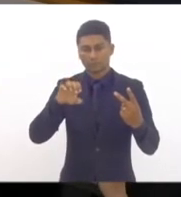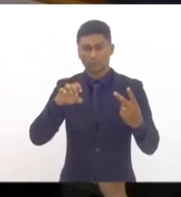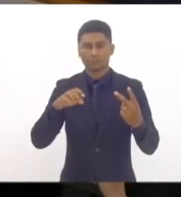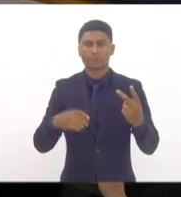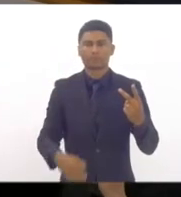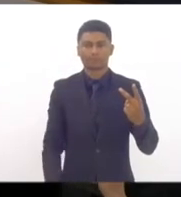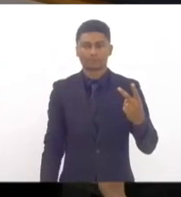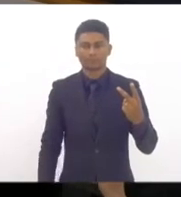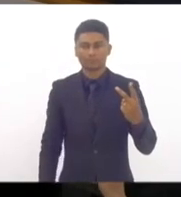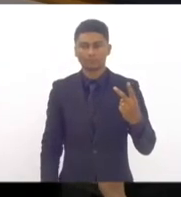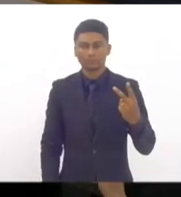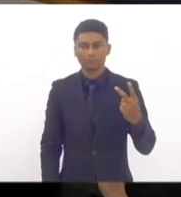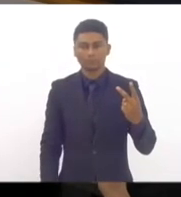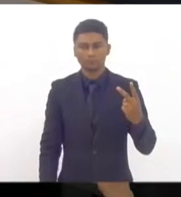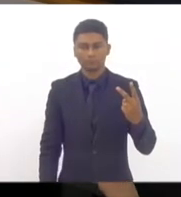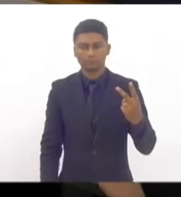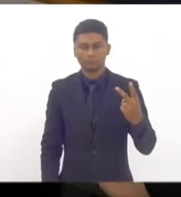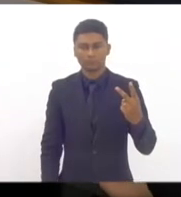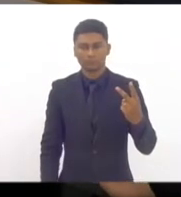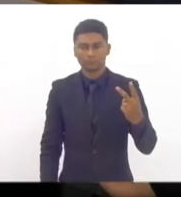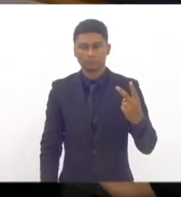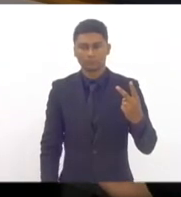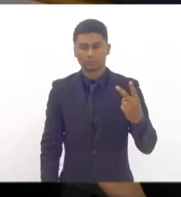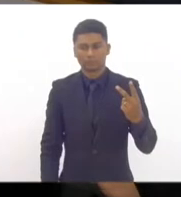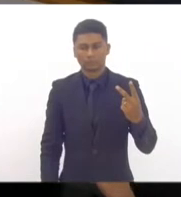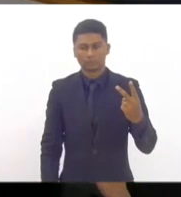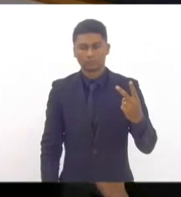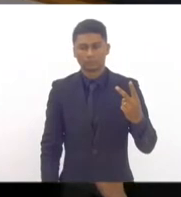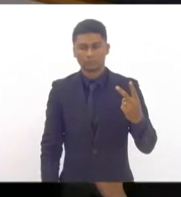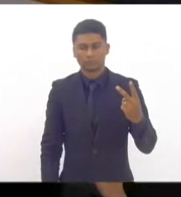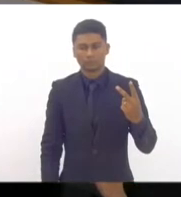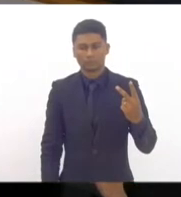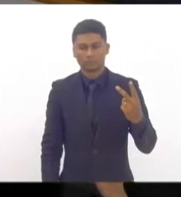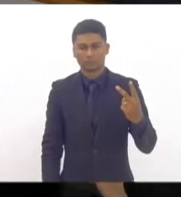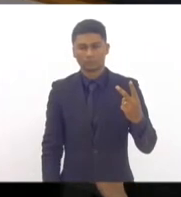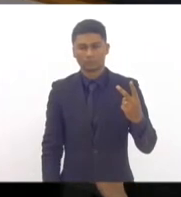Calma aí, só tem uma Caroline? Sim. Isso.